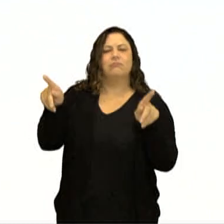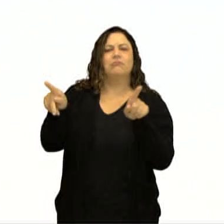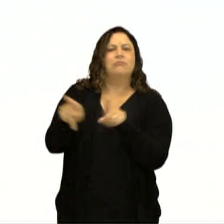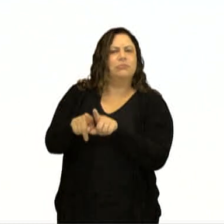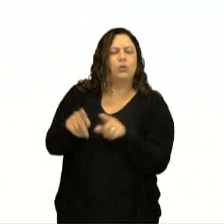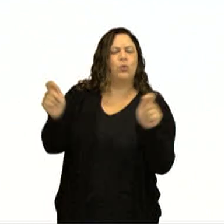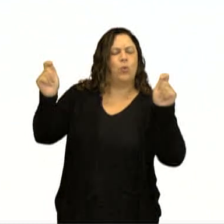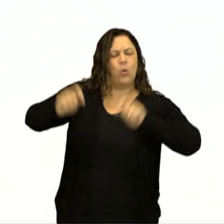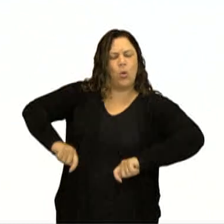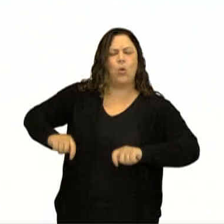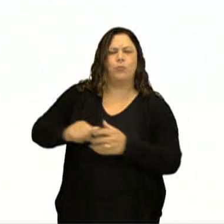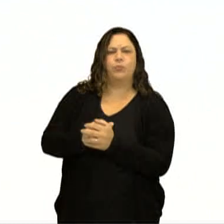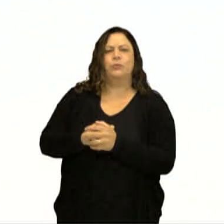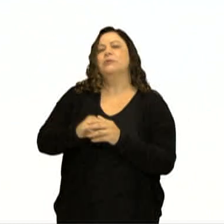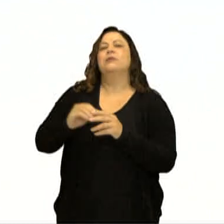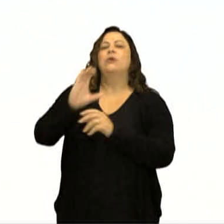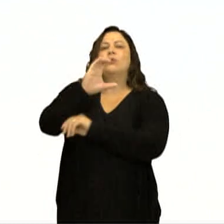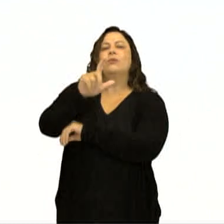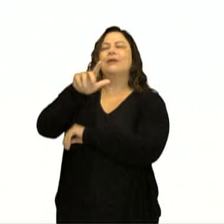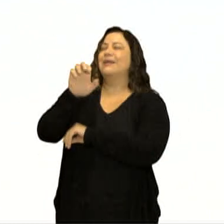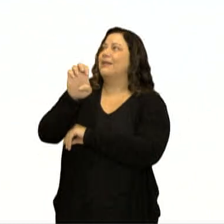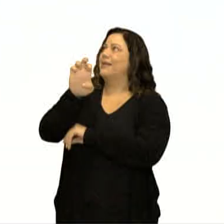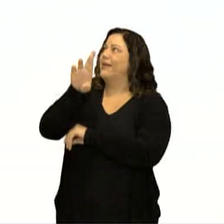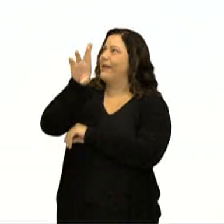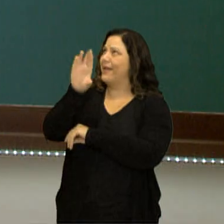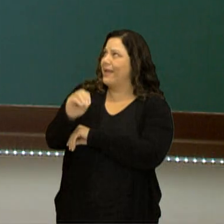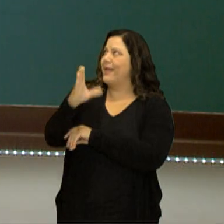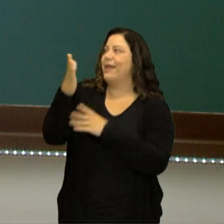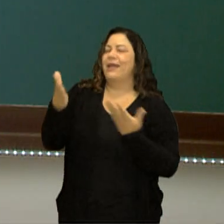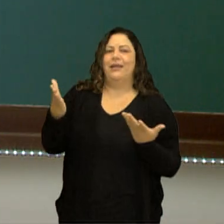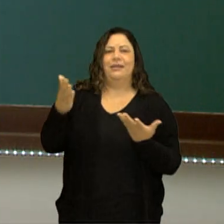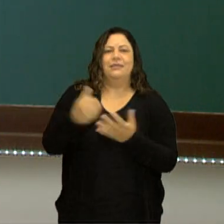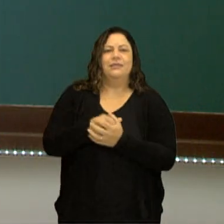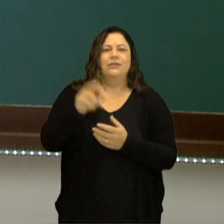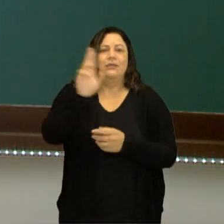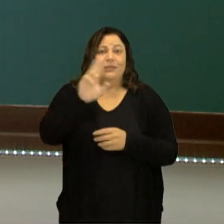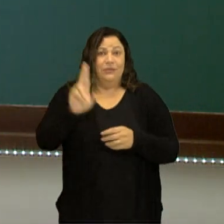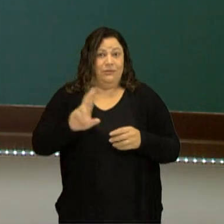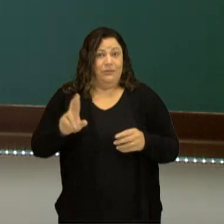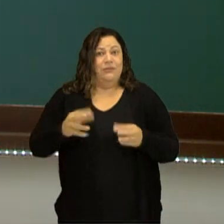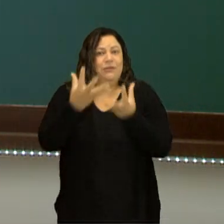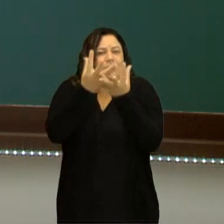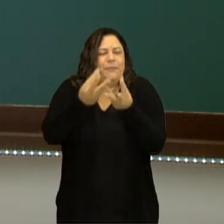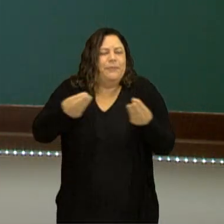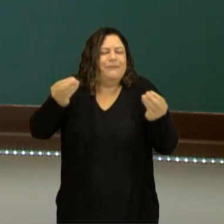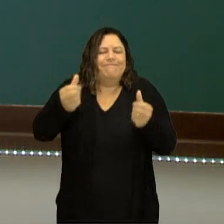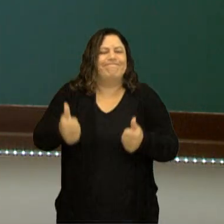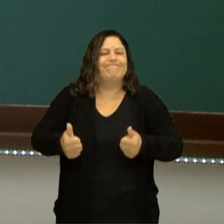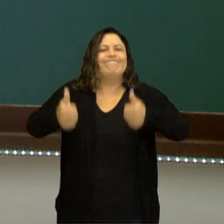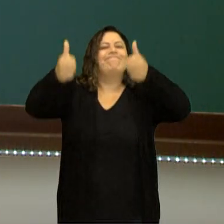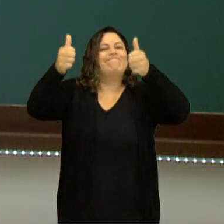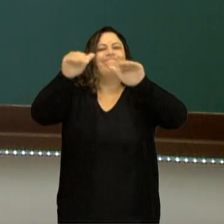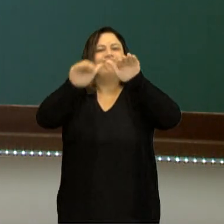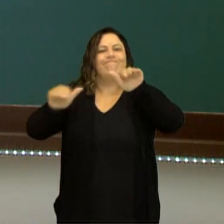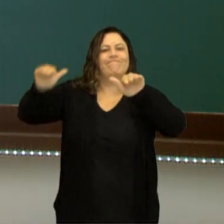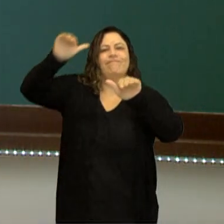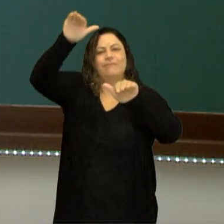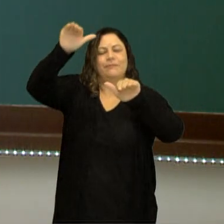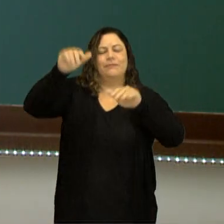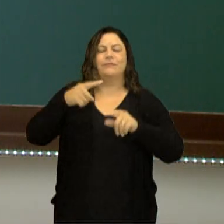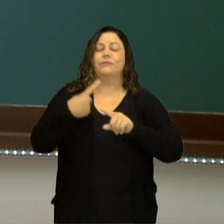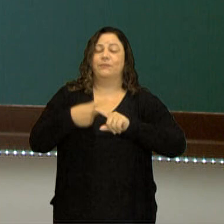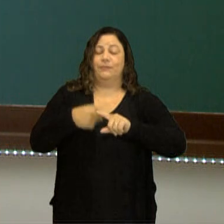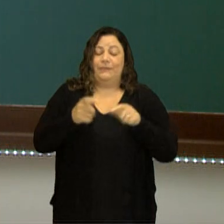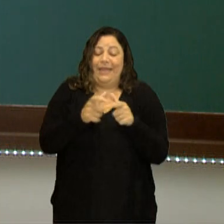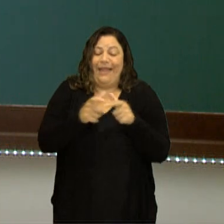viviam com um privilégio enorme sobre a grande maioria da população. A grande maioria da população, ela era